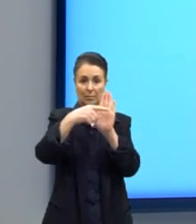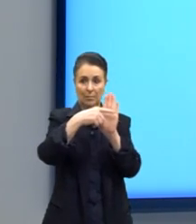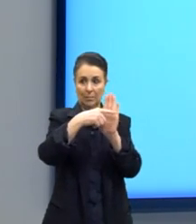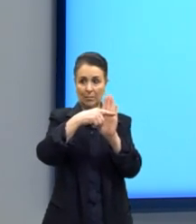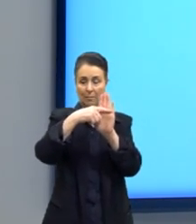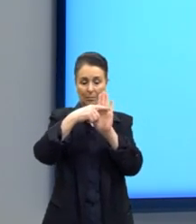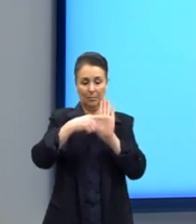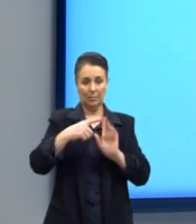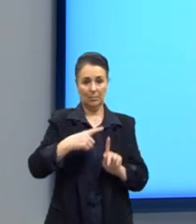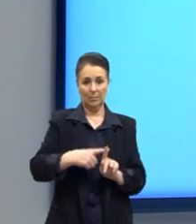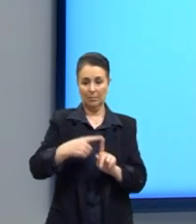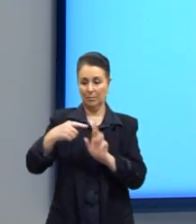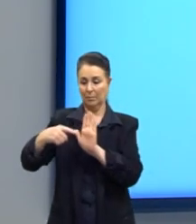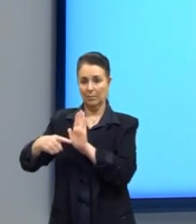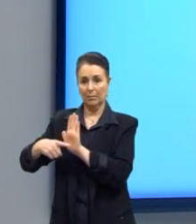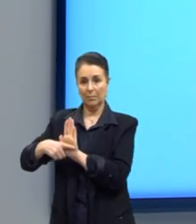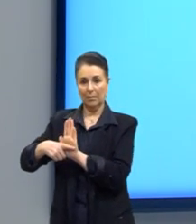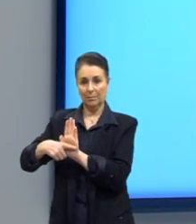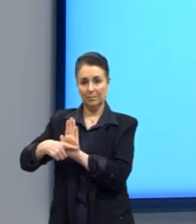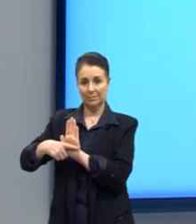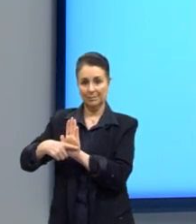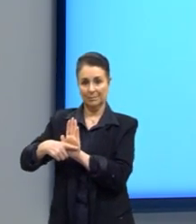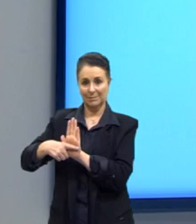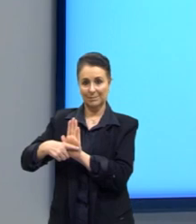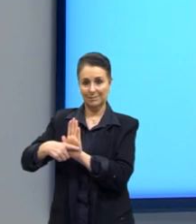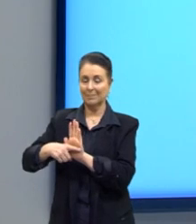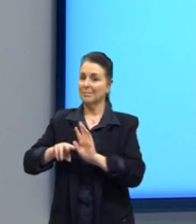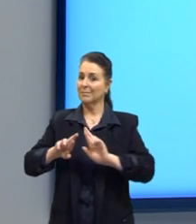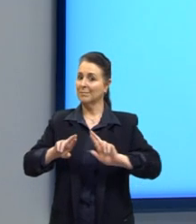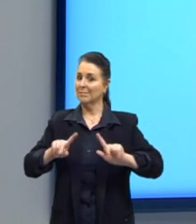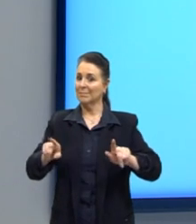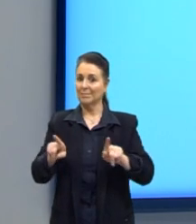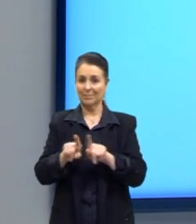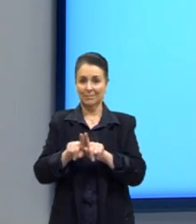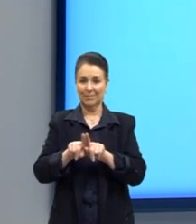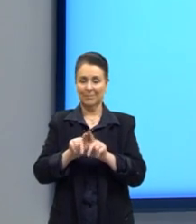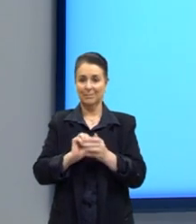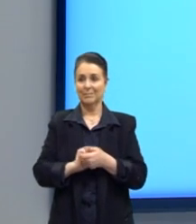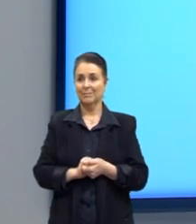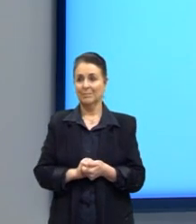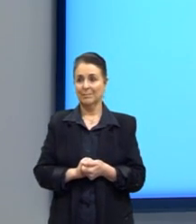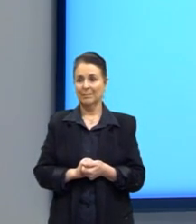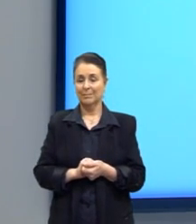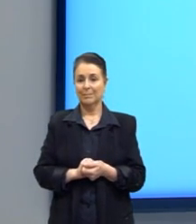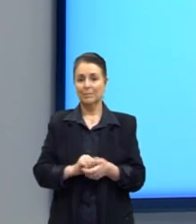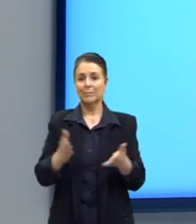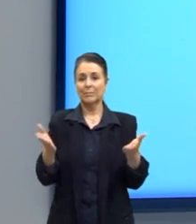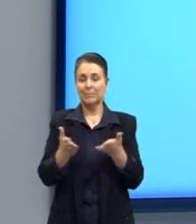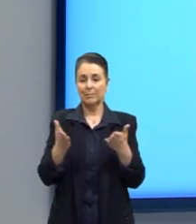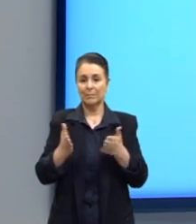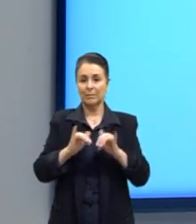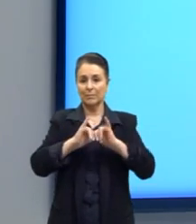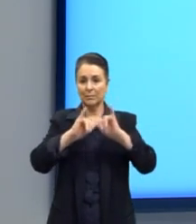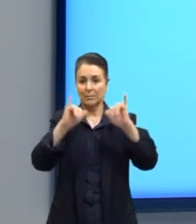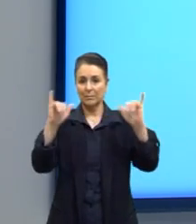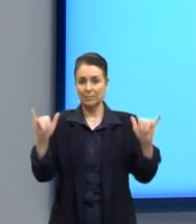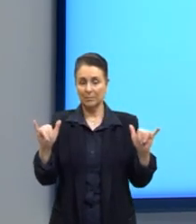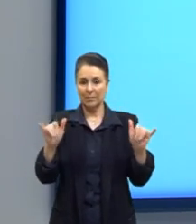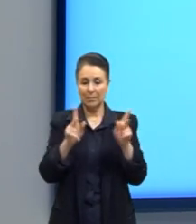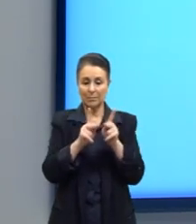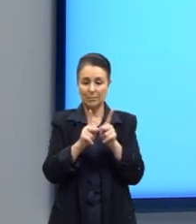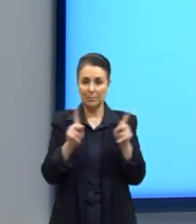positivos segundo e quarto quadrante sinais negativos e ainda podemos dizer que ela é